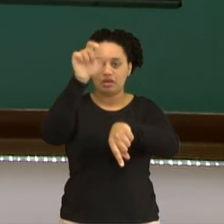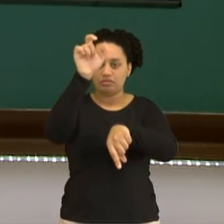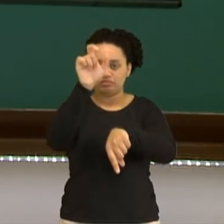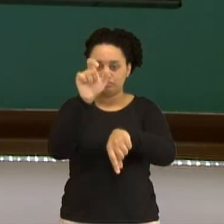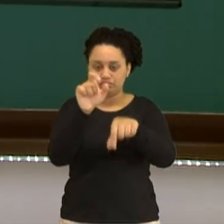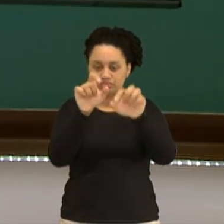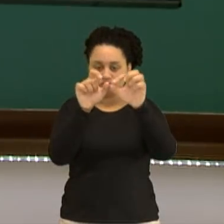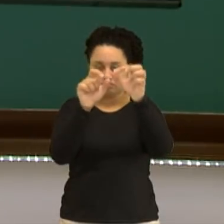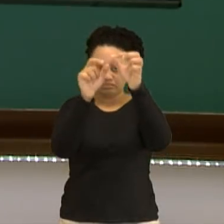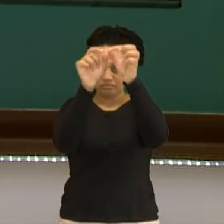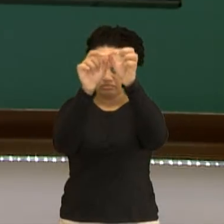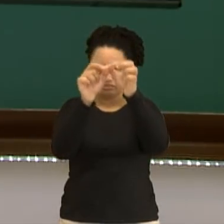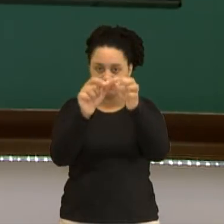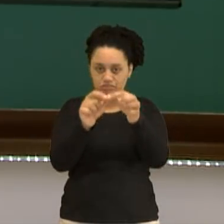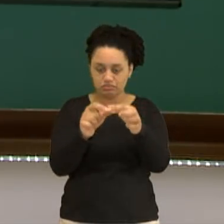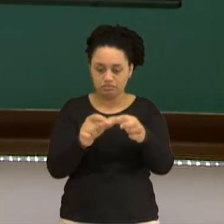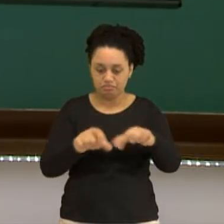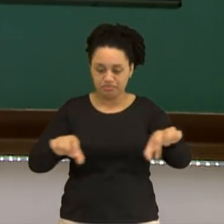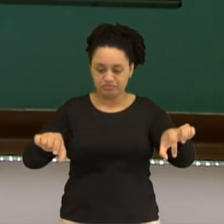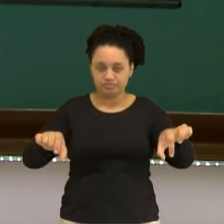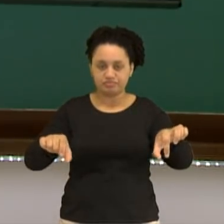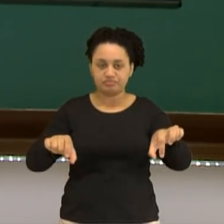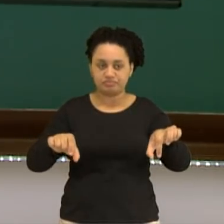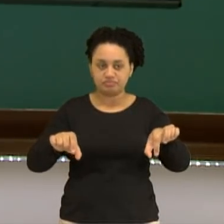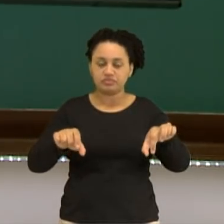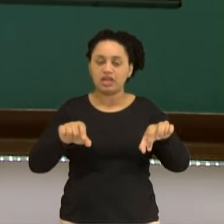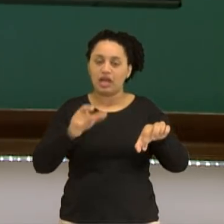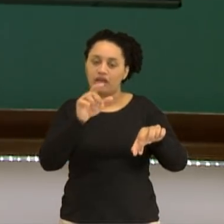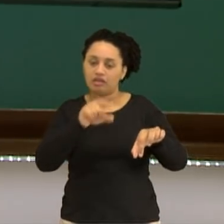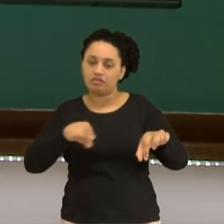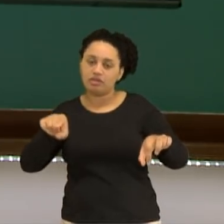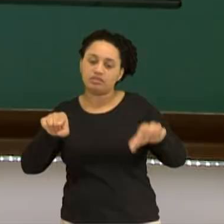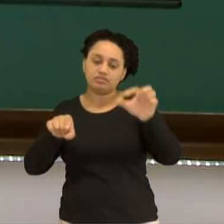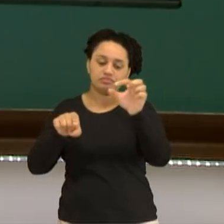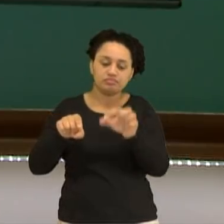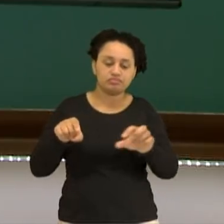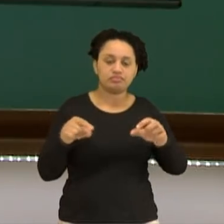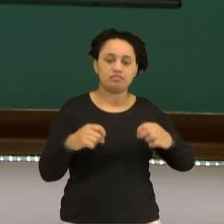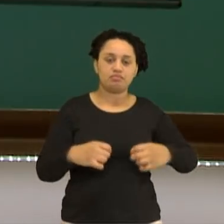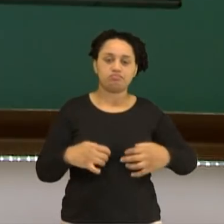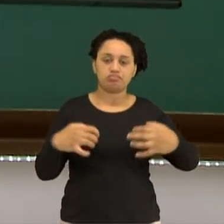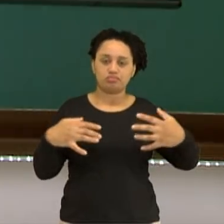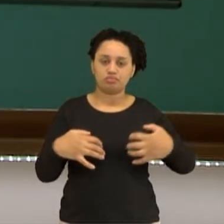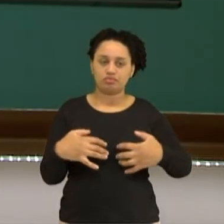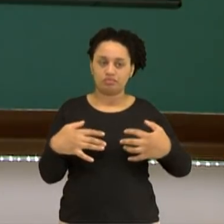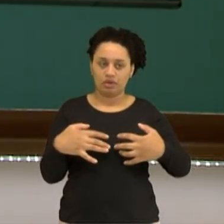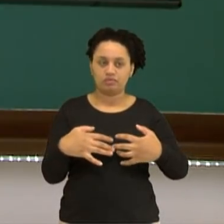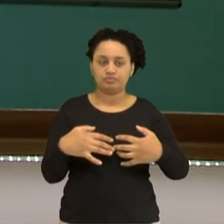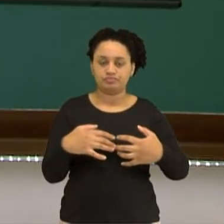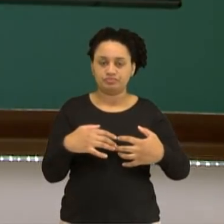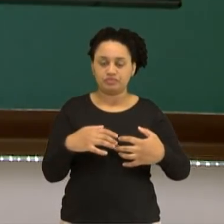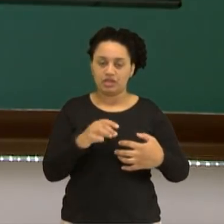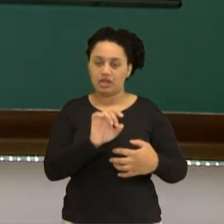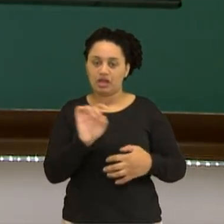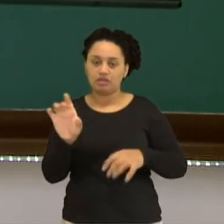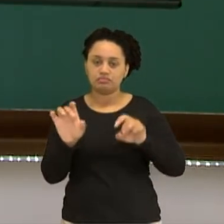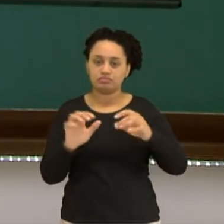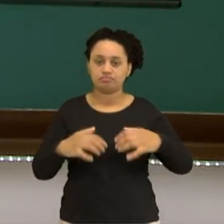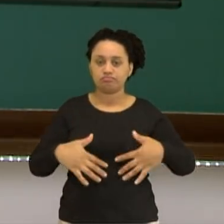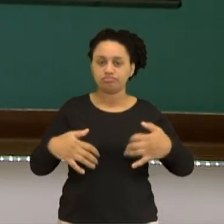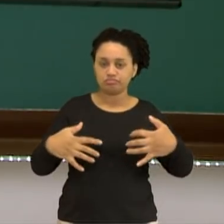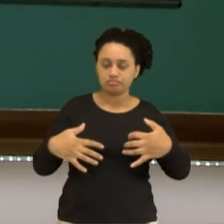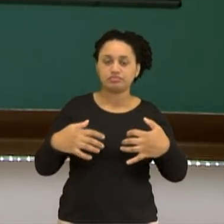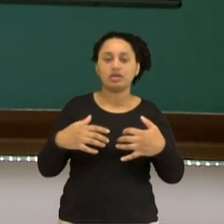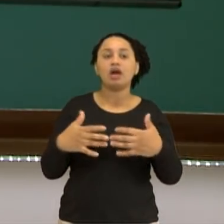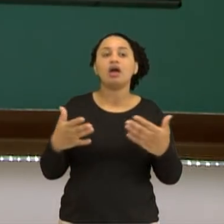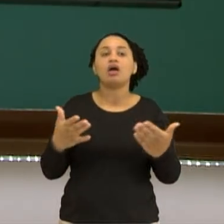A traqueia vem até a carina se ramifica em dois outros órgãos que vai para cada um dos outros pulmões, a